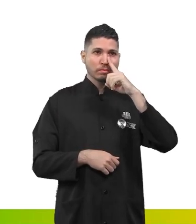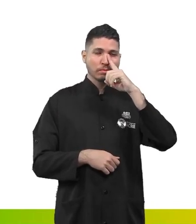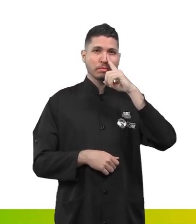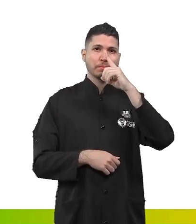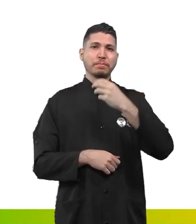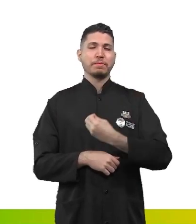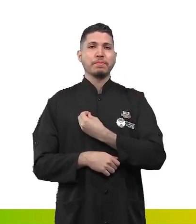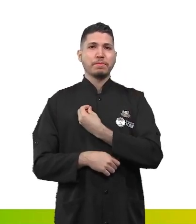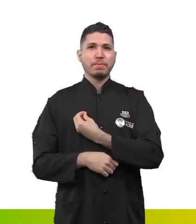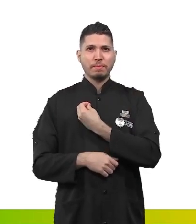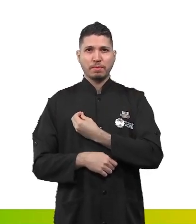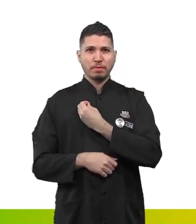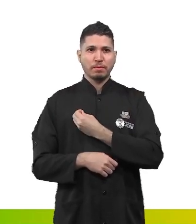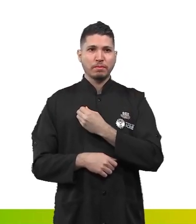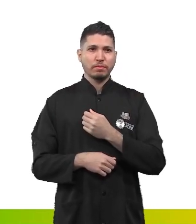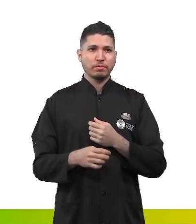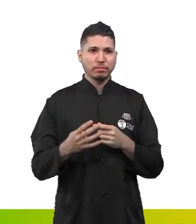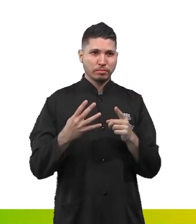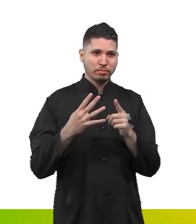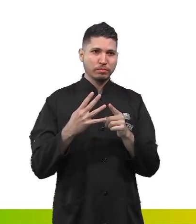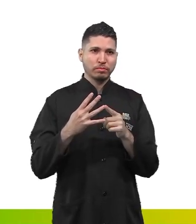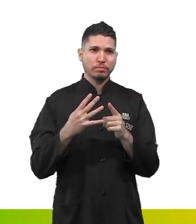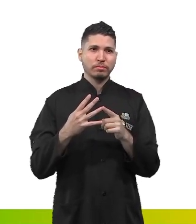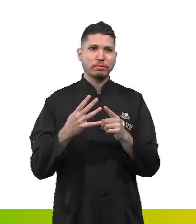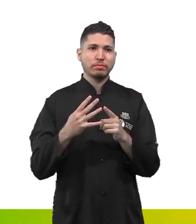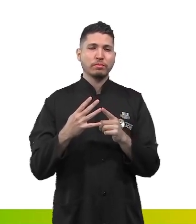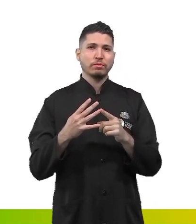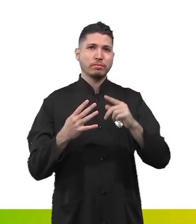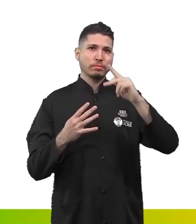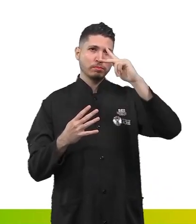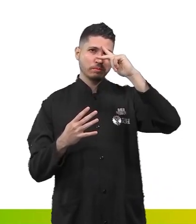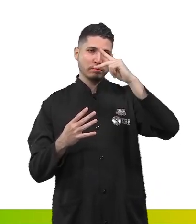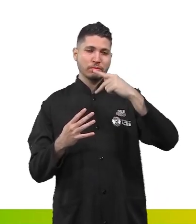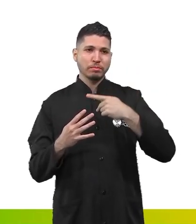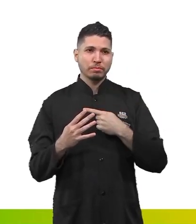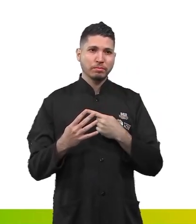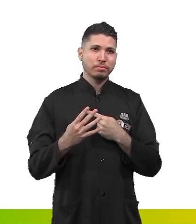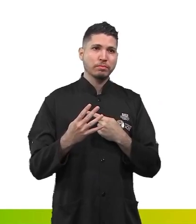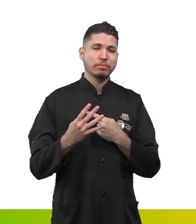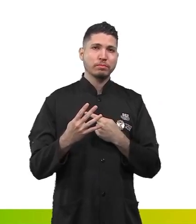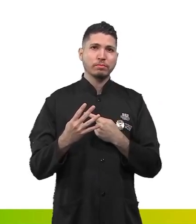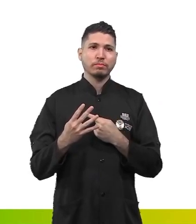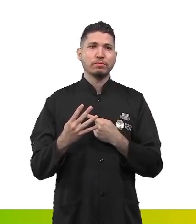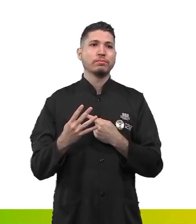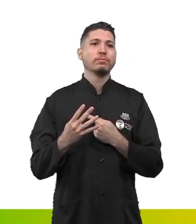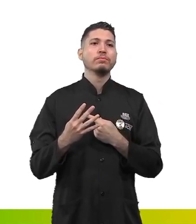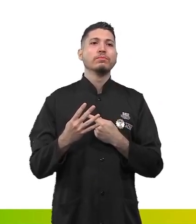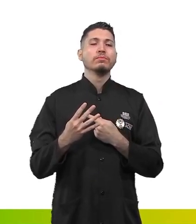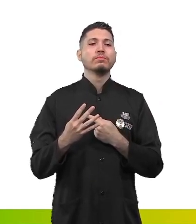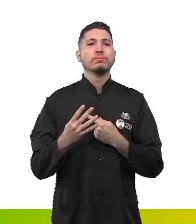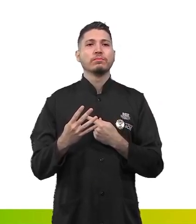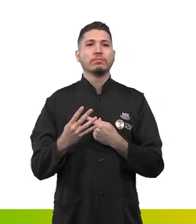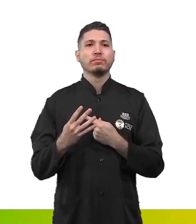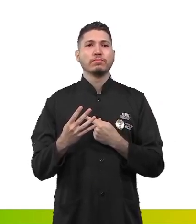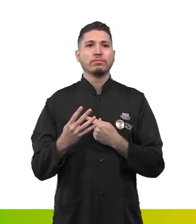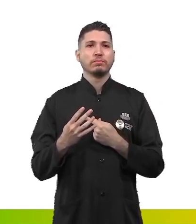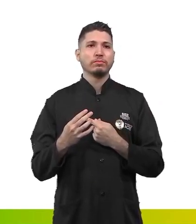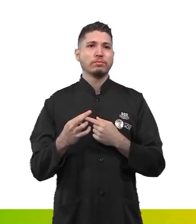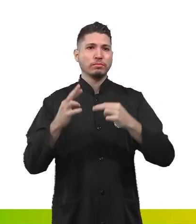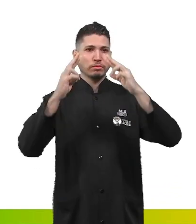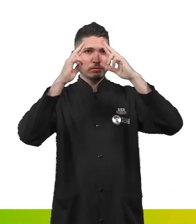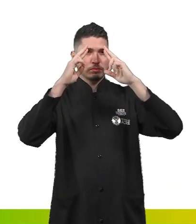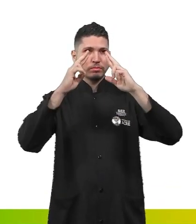outro princípio é o princípio da autonomia. Diz respeito à autodeterminação